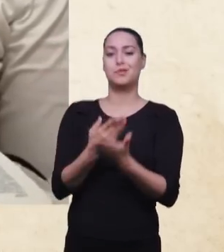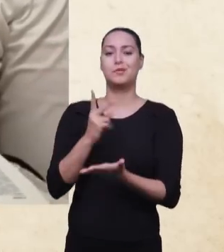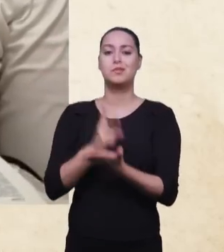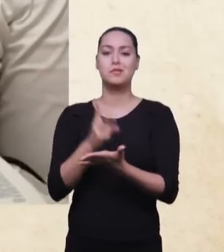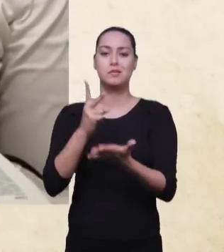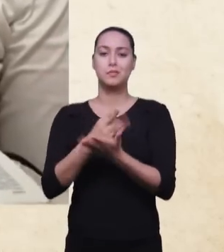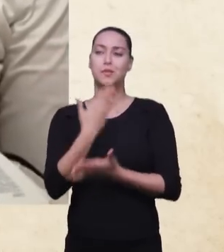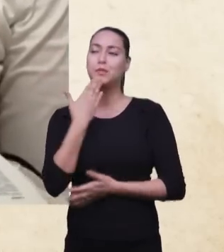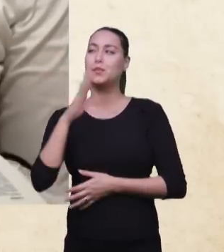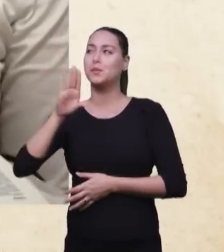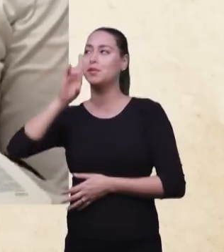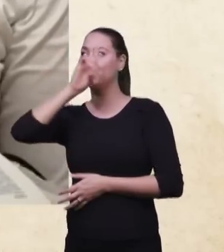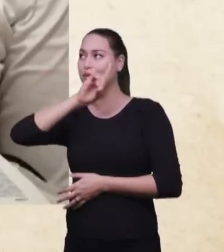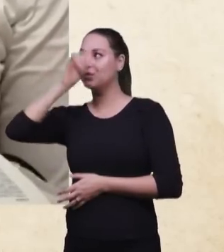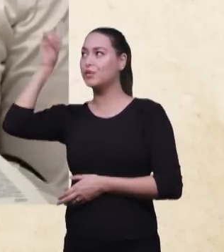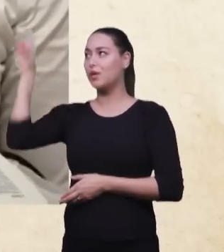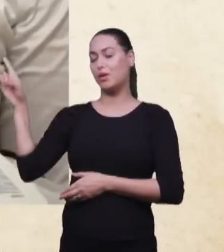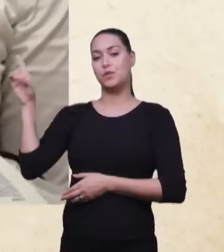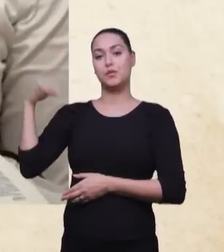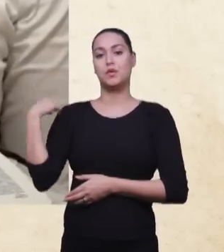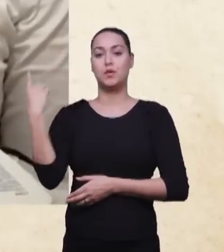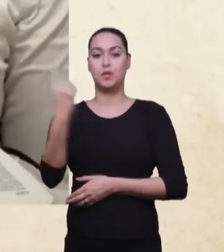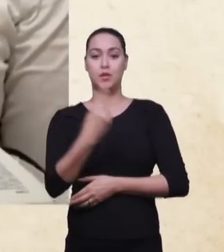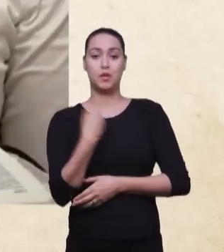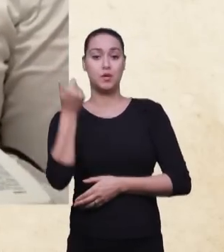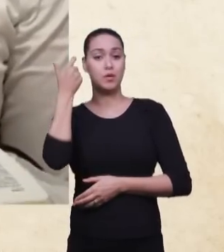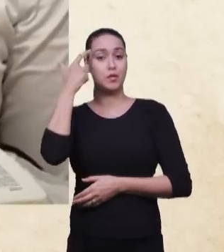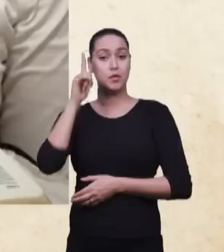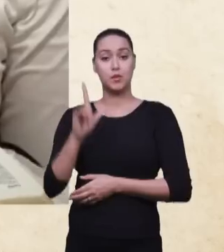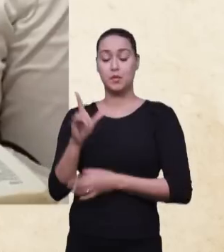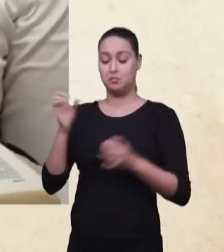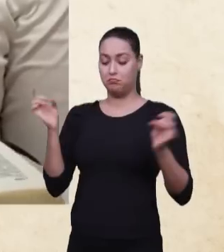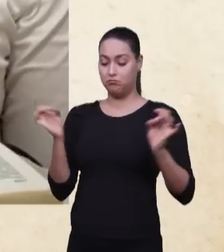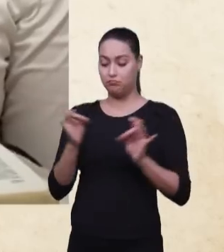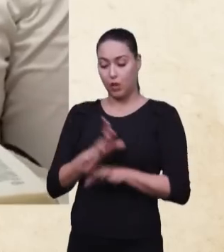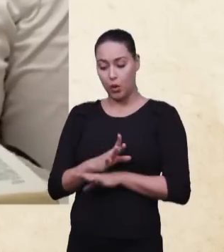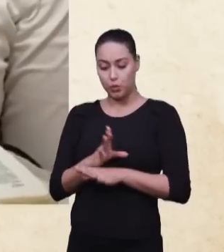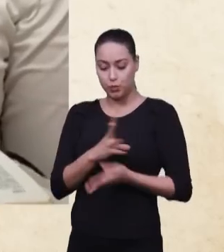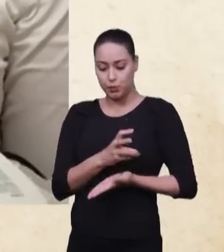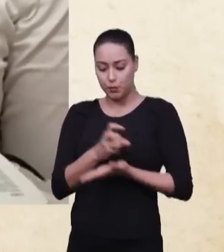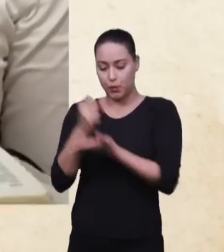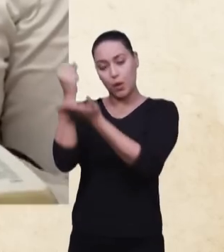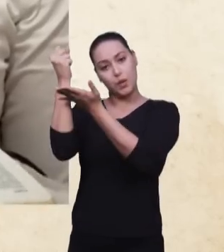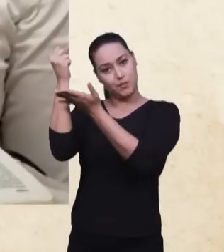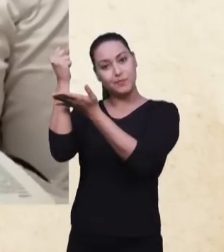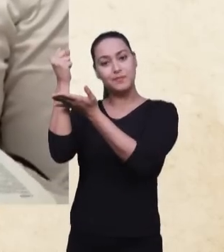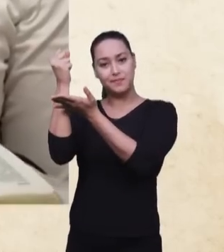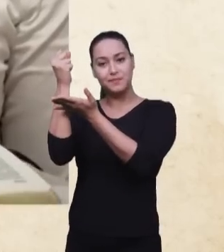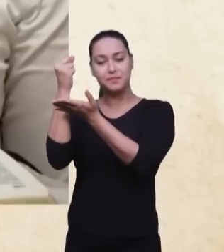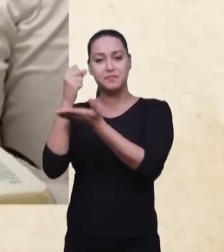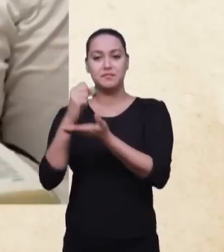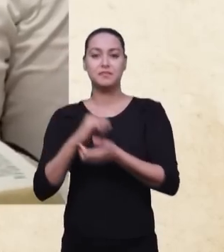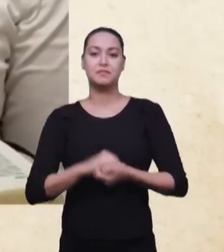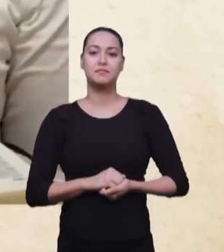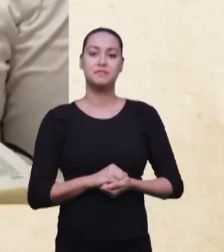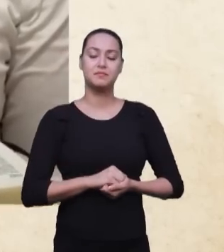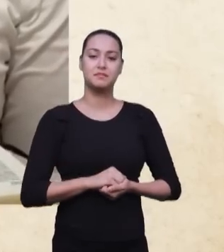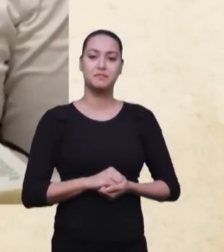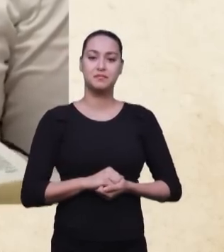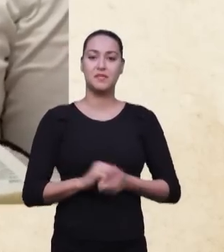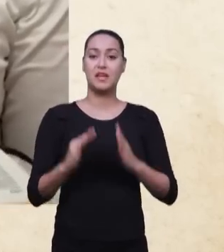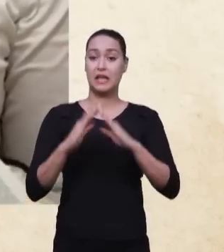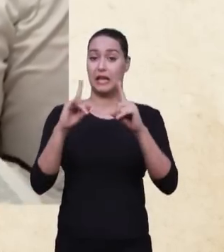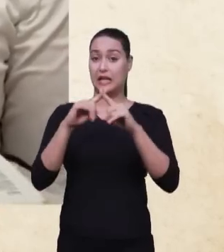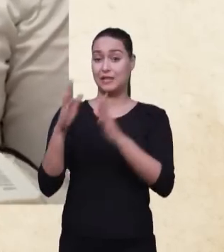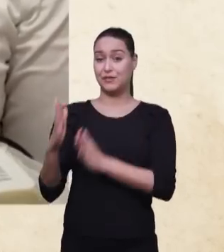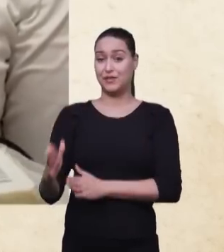acreditando sempre nas promessas do nosso Deus, para que estejamos prontos para o grande dia, o